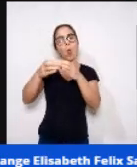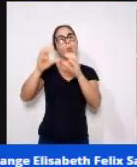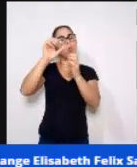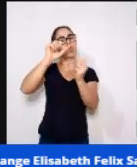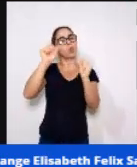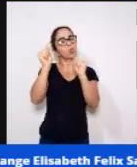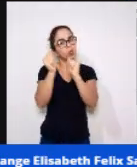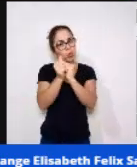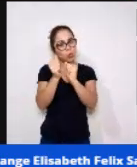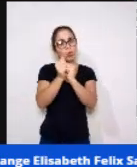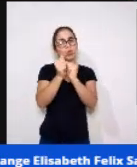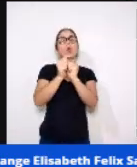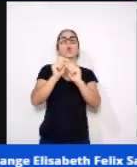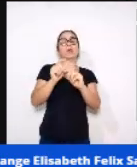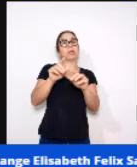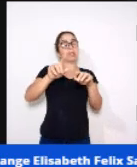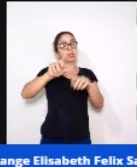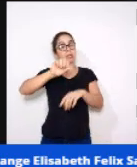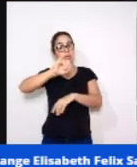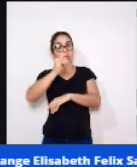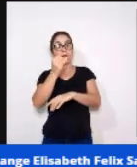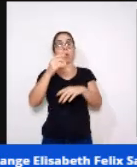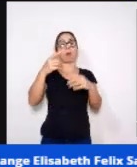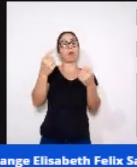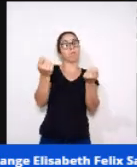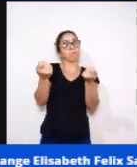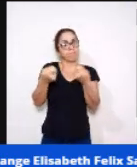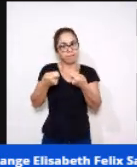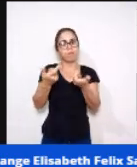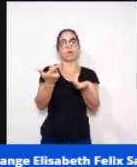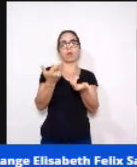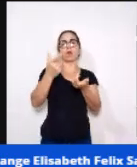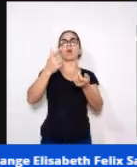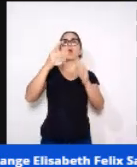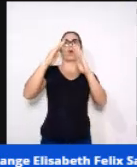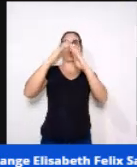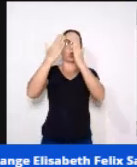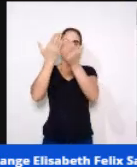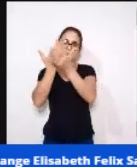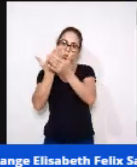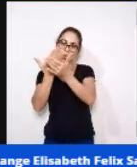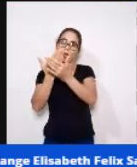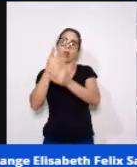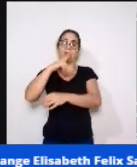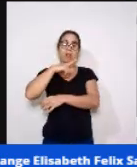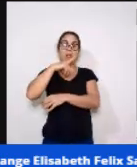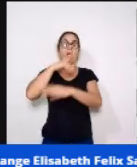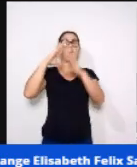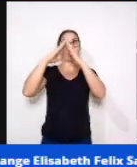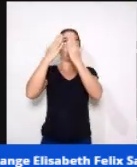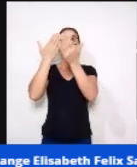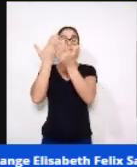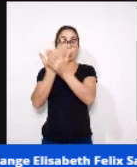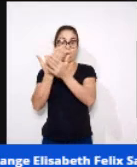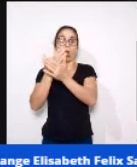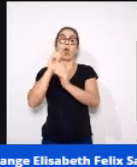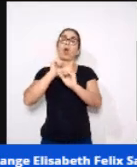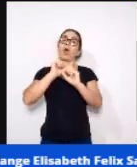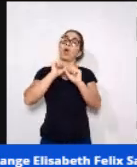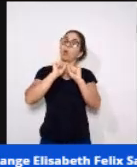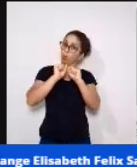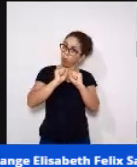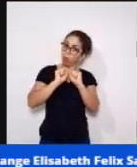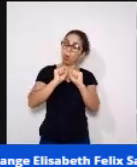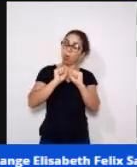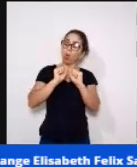unidade escolar, com a sua turma. Nós sabemos a realidade de cada escola. Em algumas escolas isso é possível, em outras escolas já não é possível.